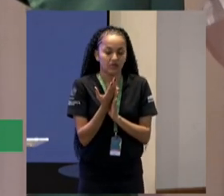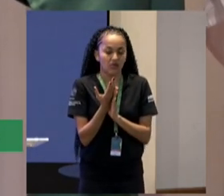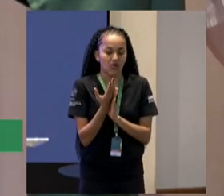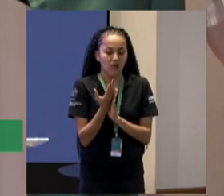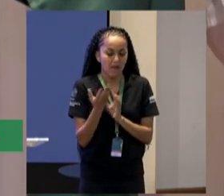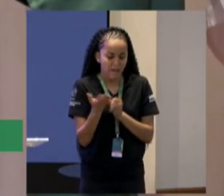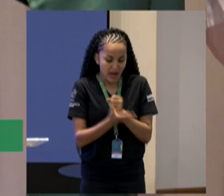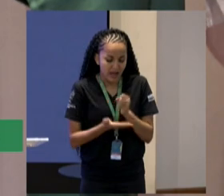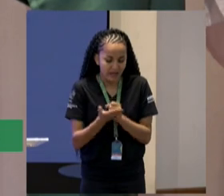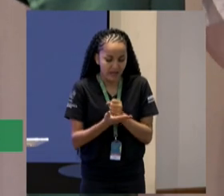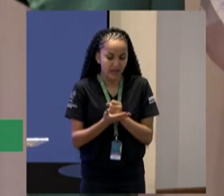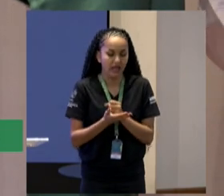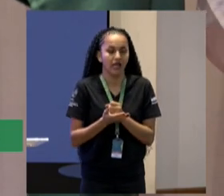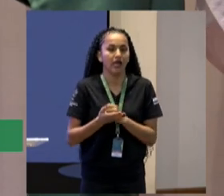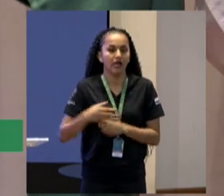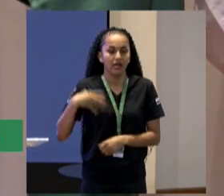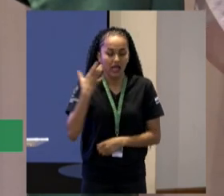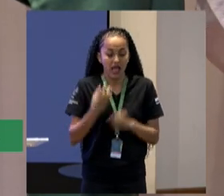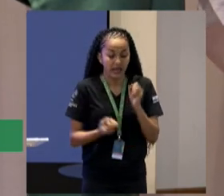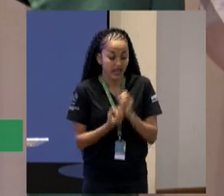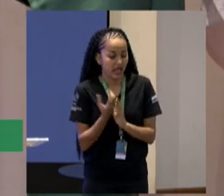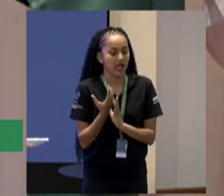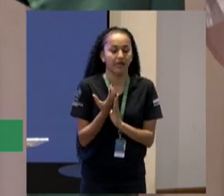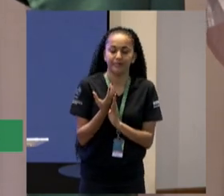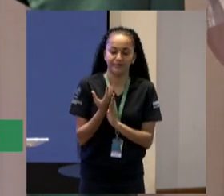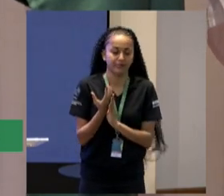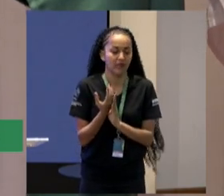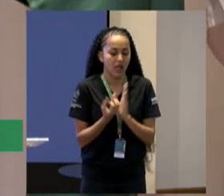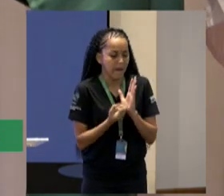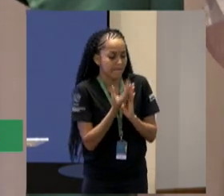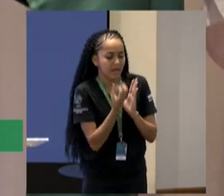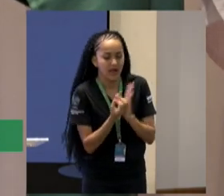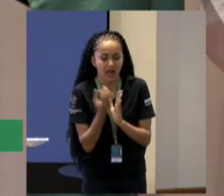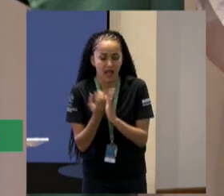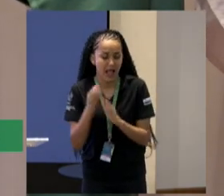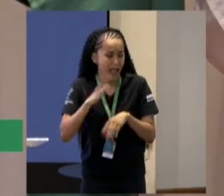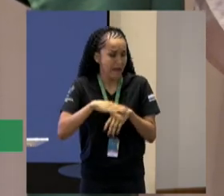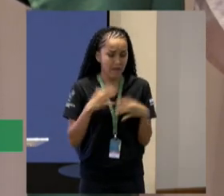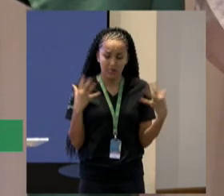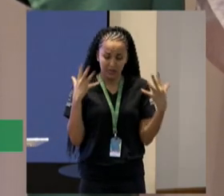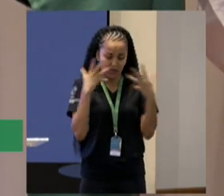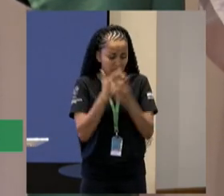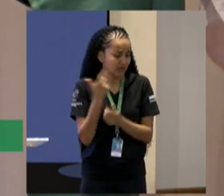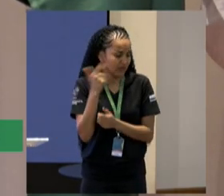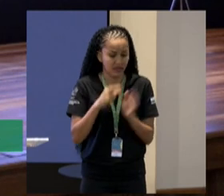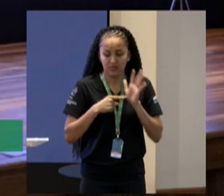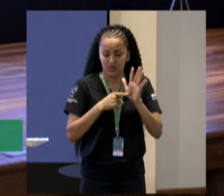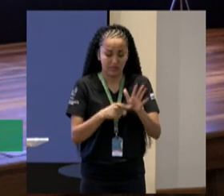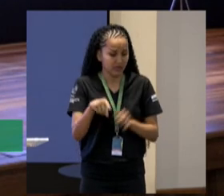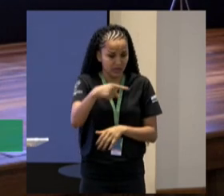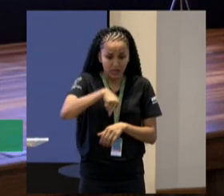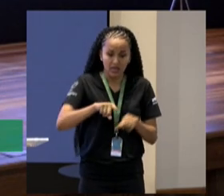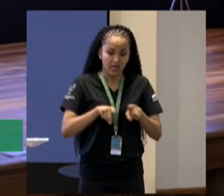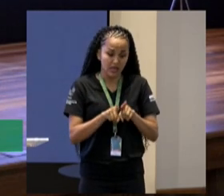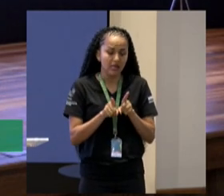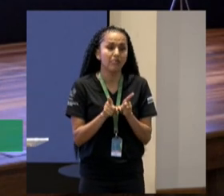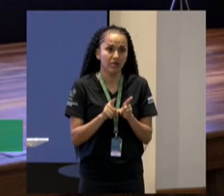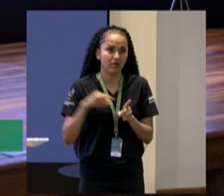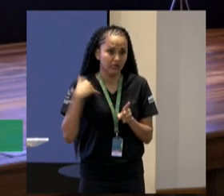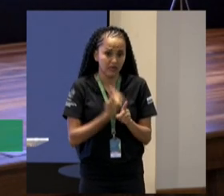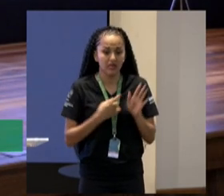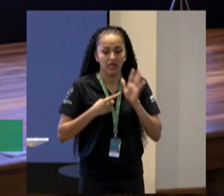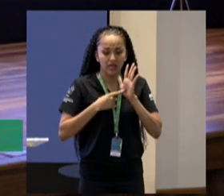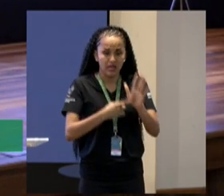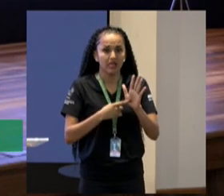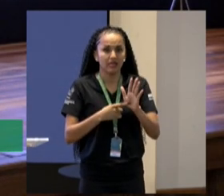canção, produzirem poesias. E as poesias são as mais belas. Não vou conseguir trazer aqui para vocês, mas a gente apresentou na